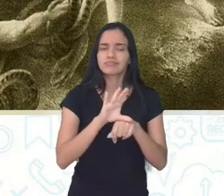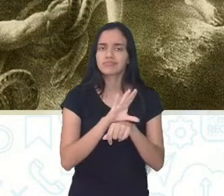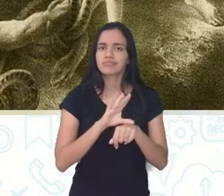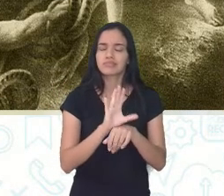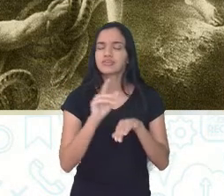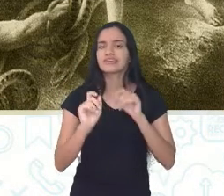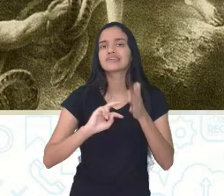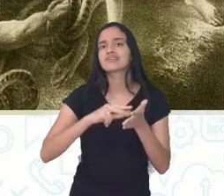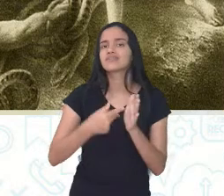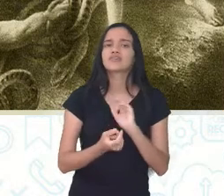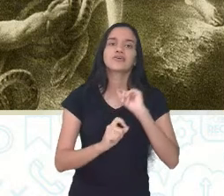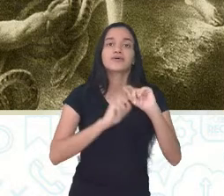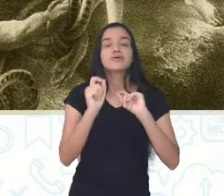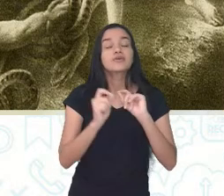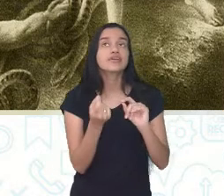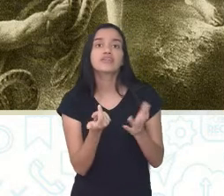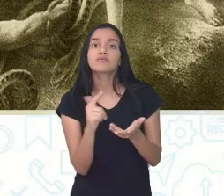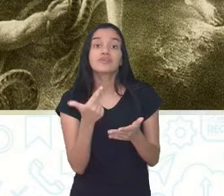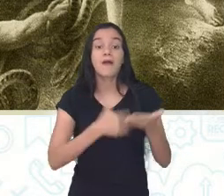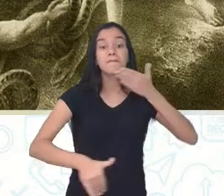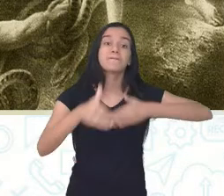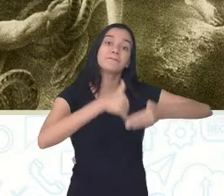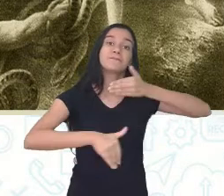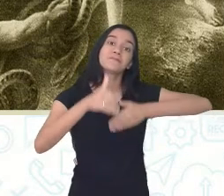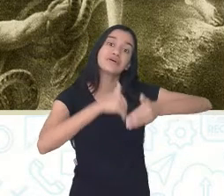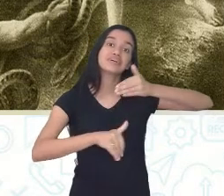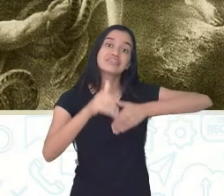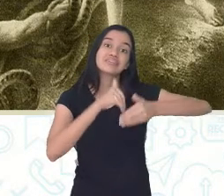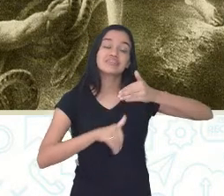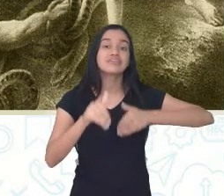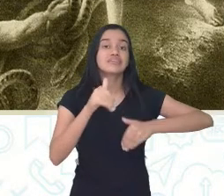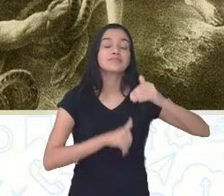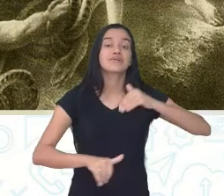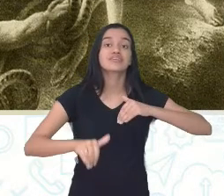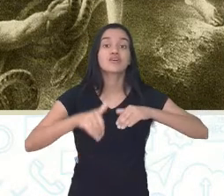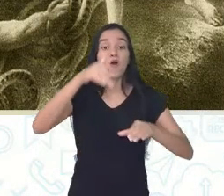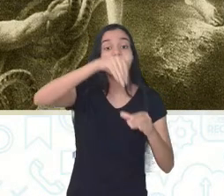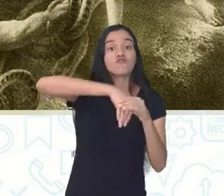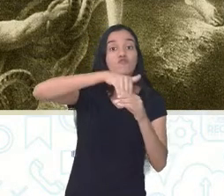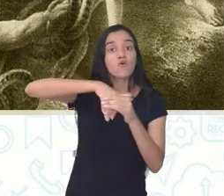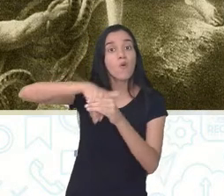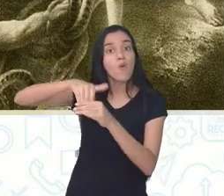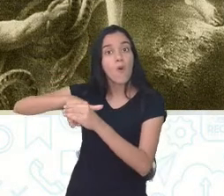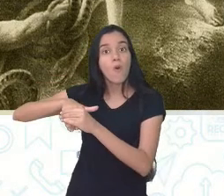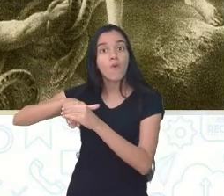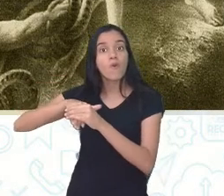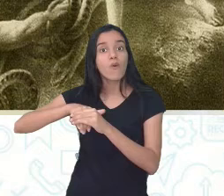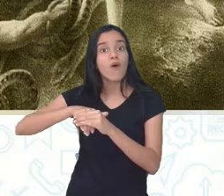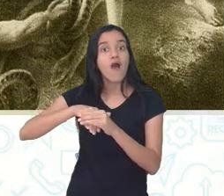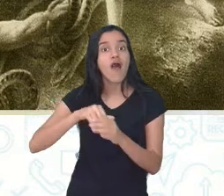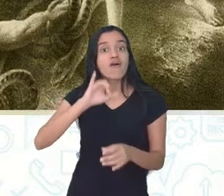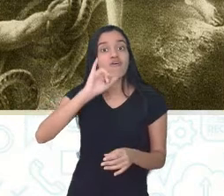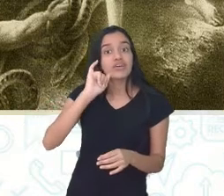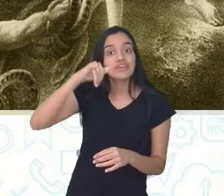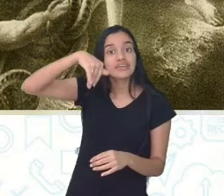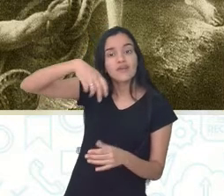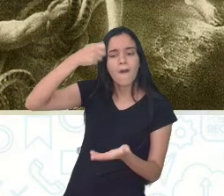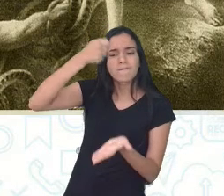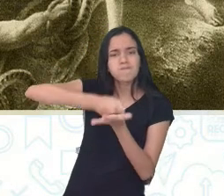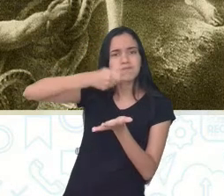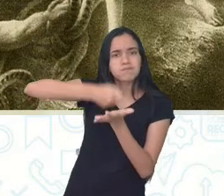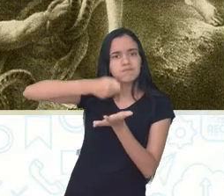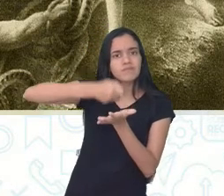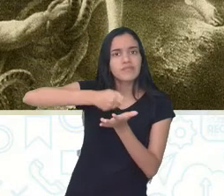outorgada, é porque não houve participação através de voto. Né? Foi uma imposição